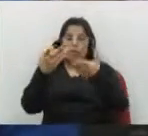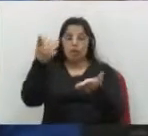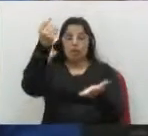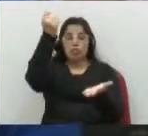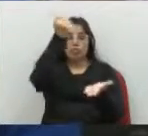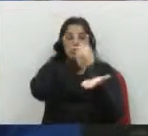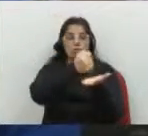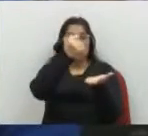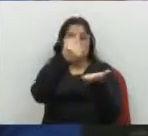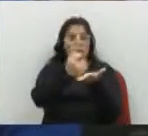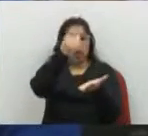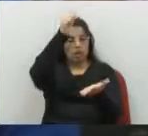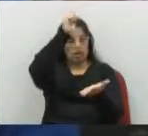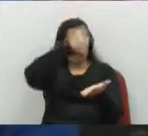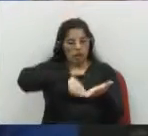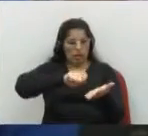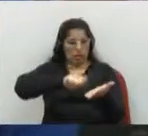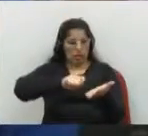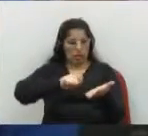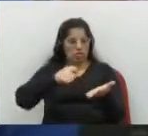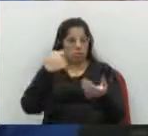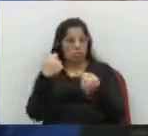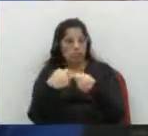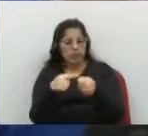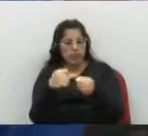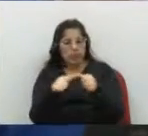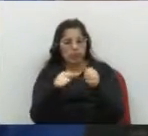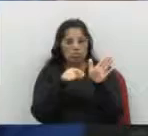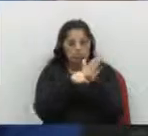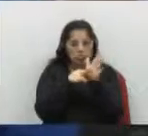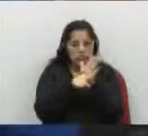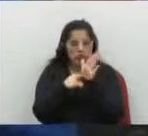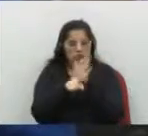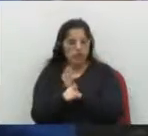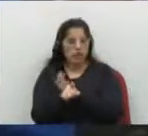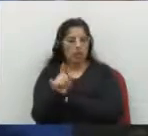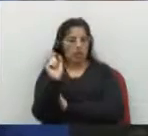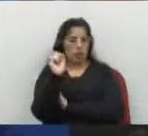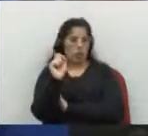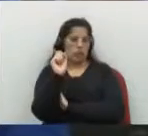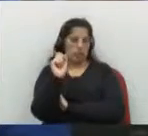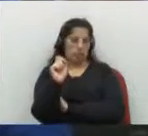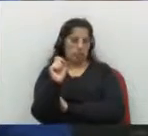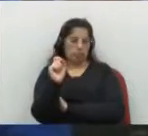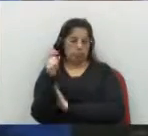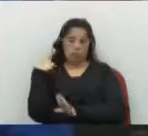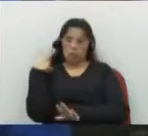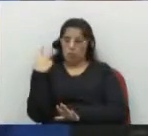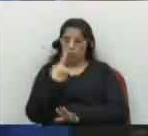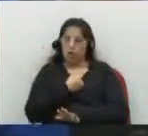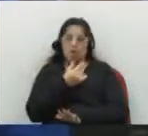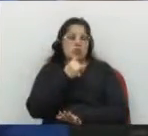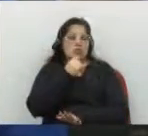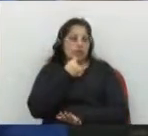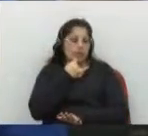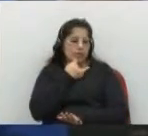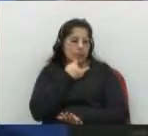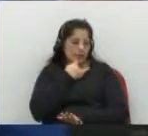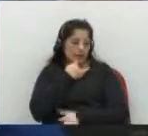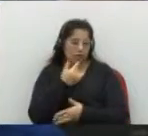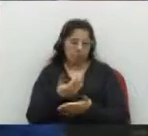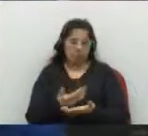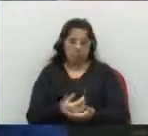um contrato deve ser analisado também as formas. Nós, infelizmente, não temos condições